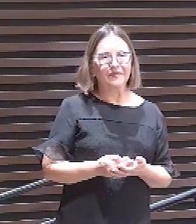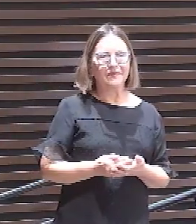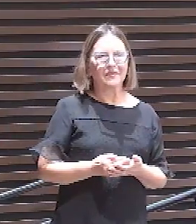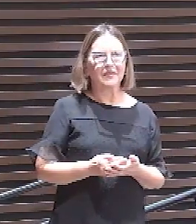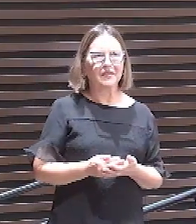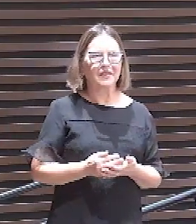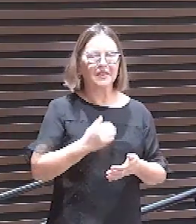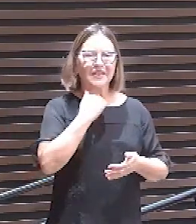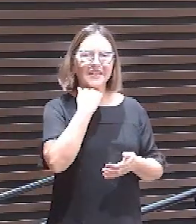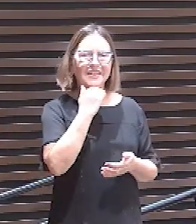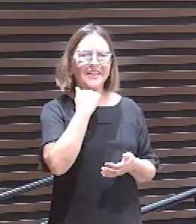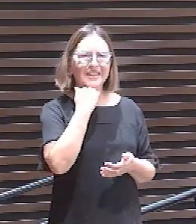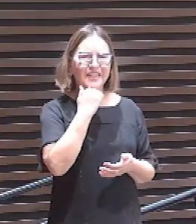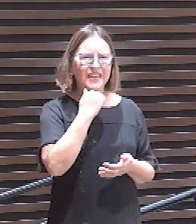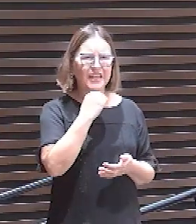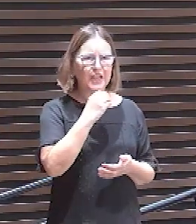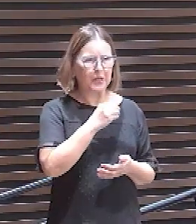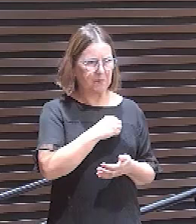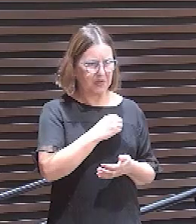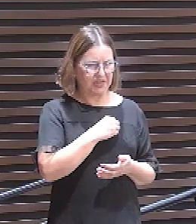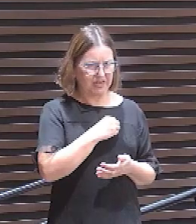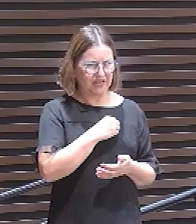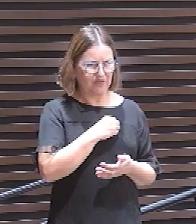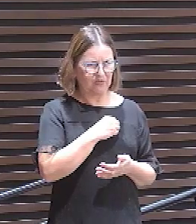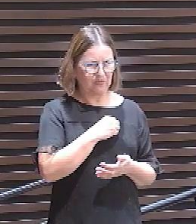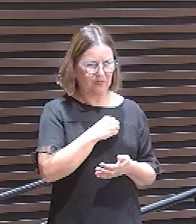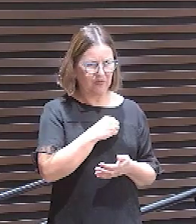Deus sem a troca do seu coração.